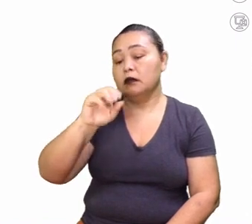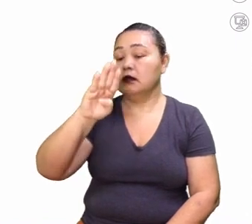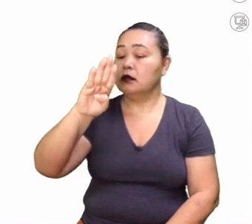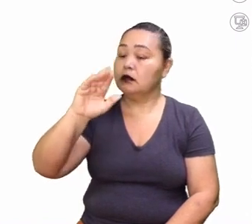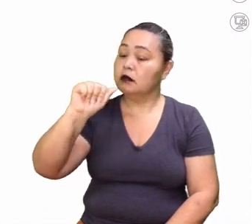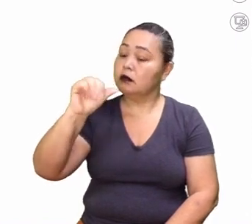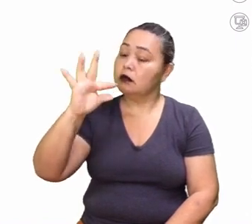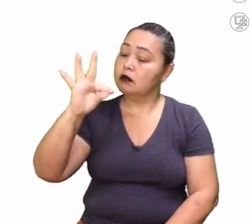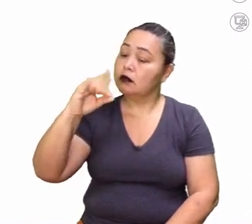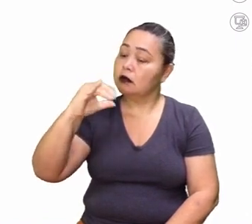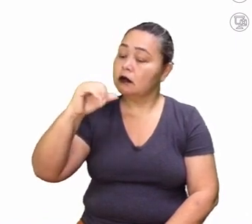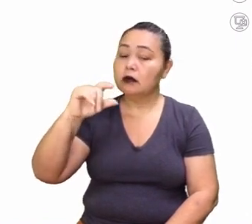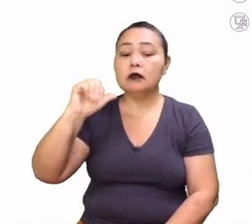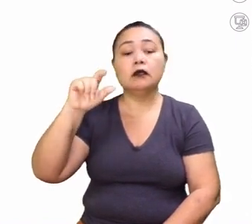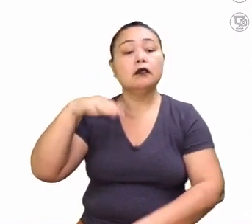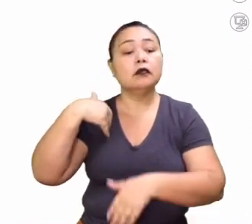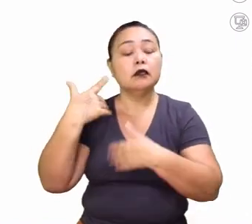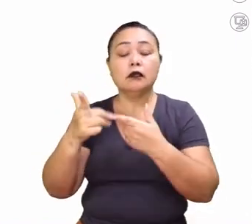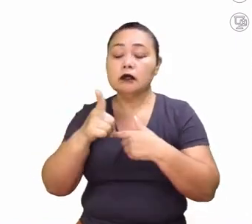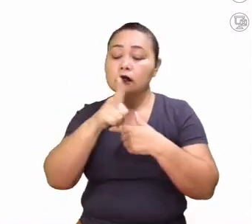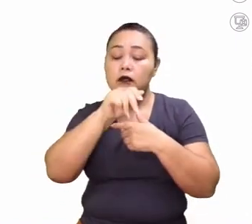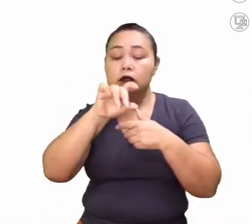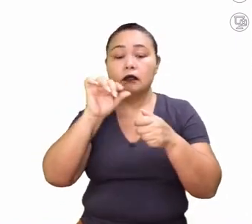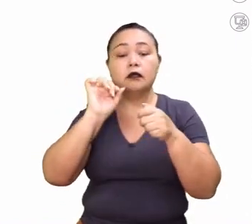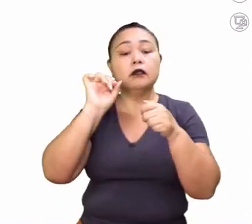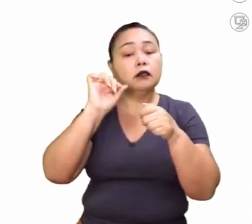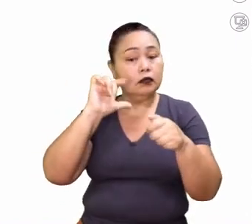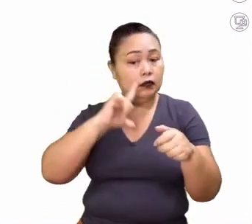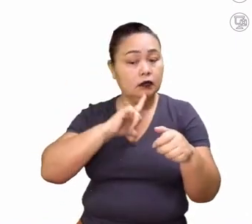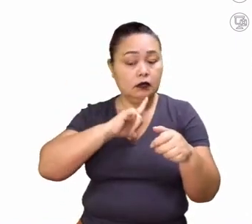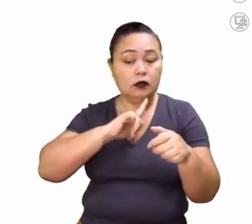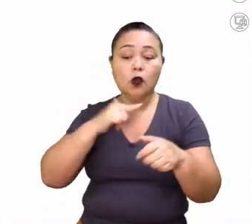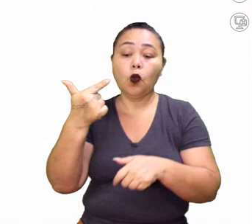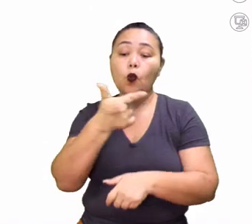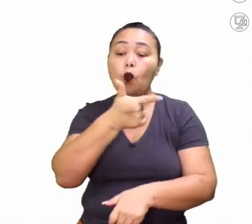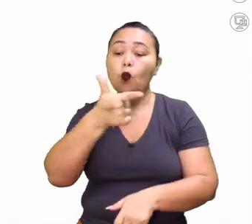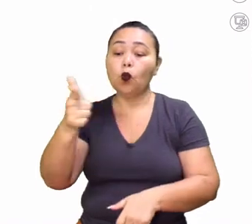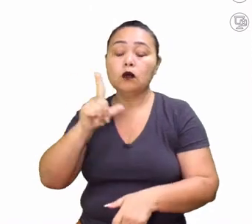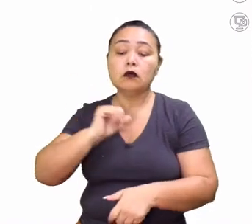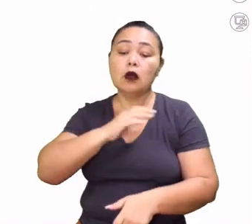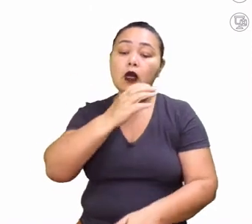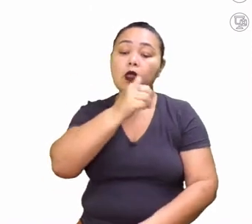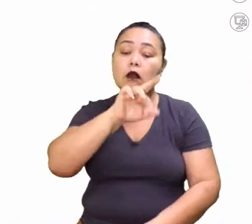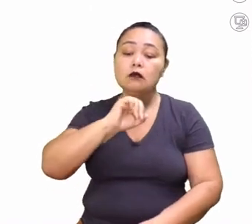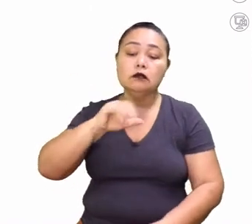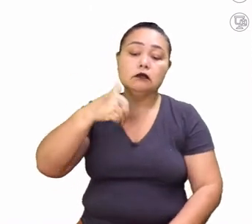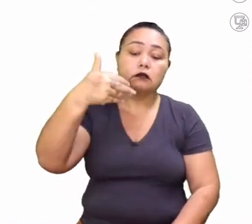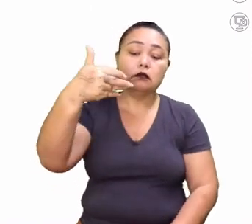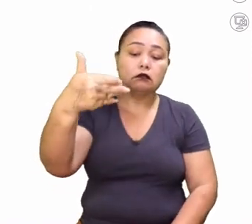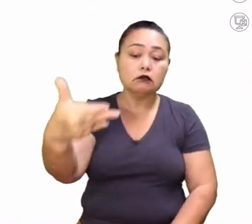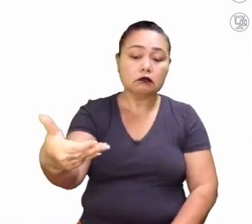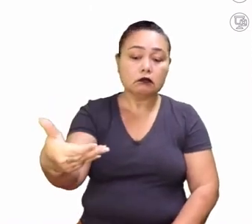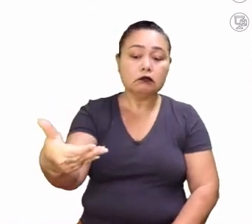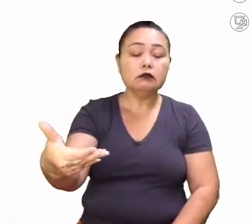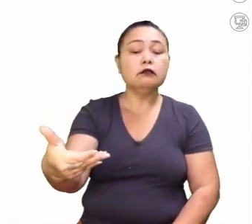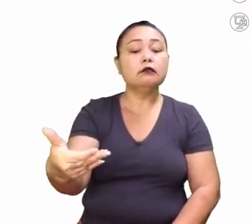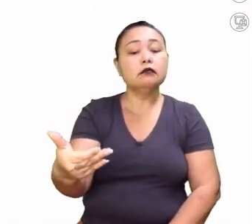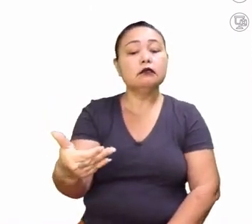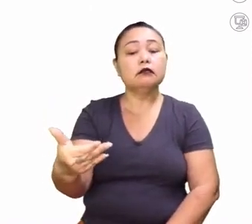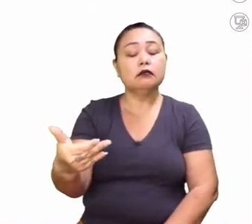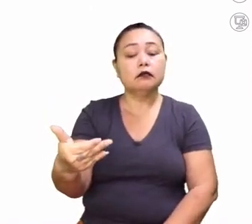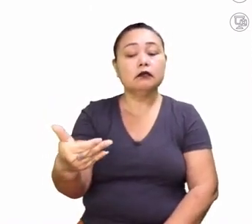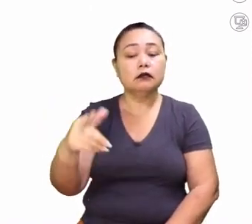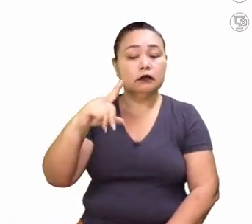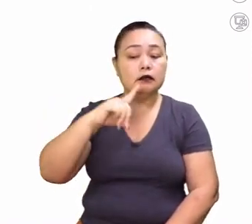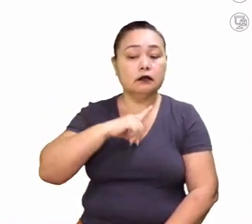um gás sofre uma transformação adiabática quando não troca calor com o meio exterior Então pessoal Olha bem